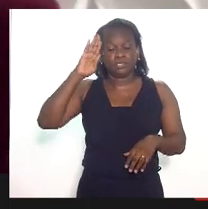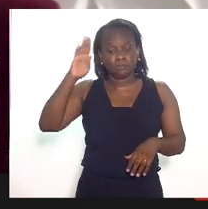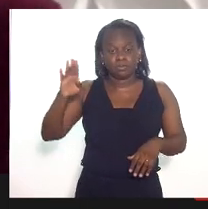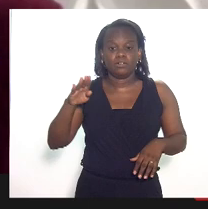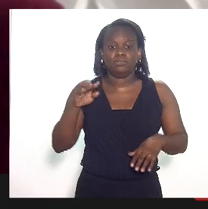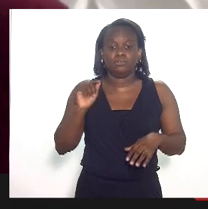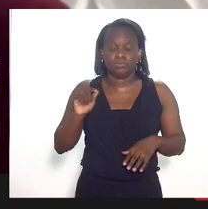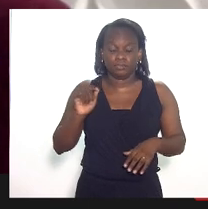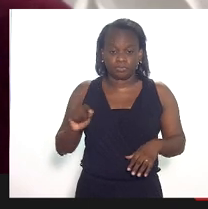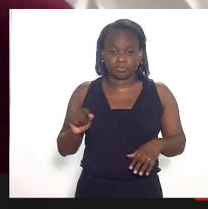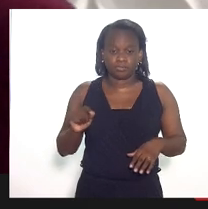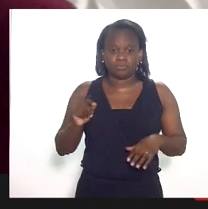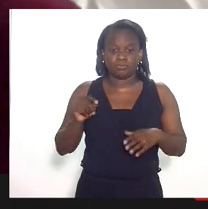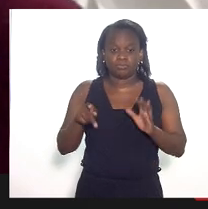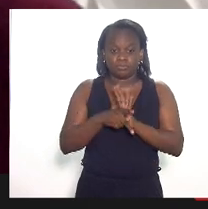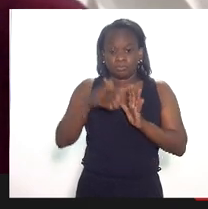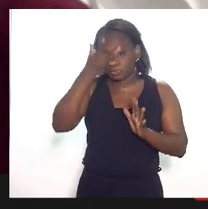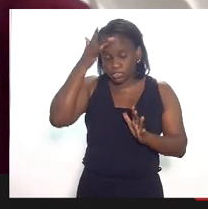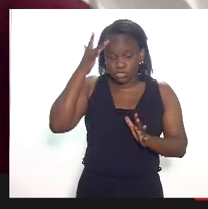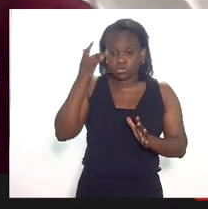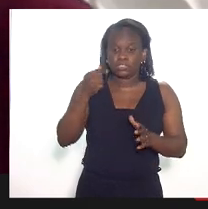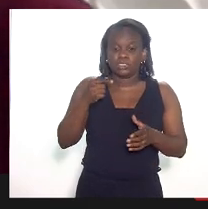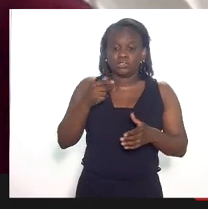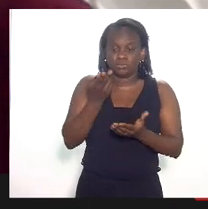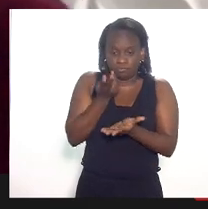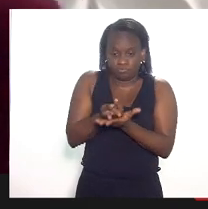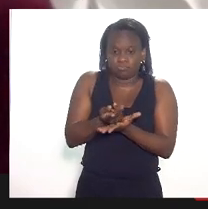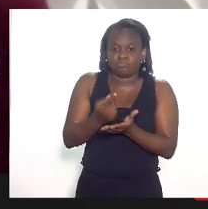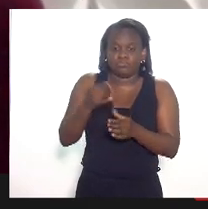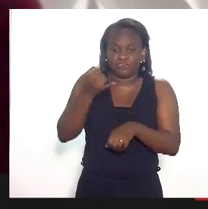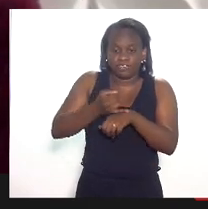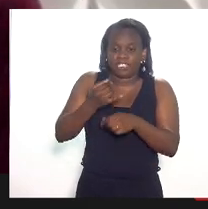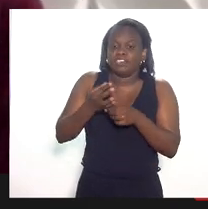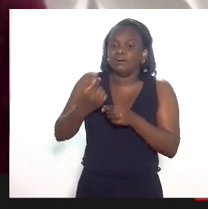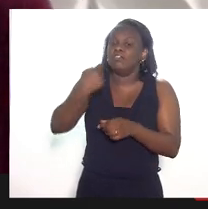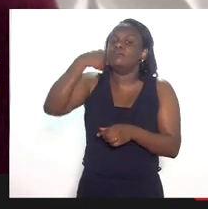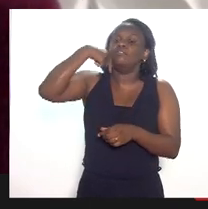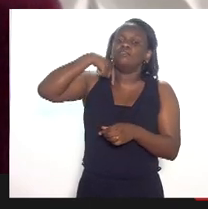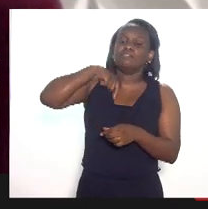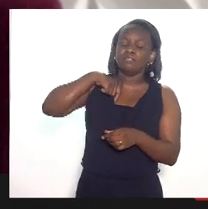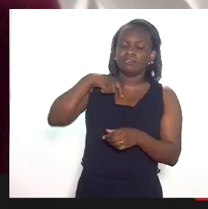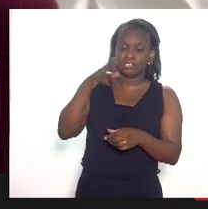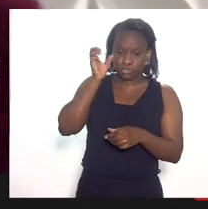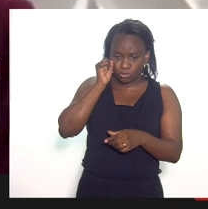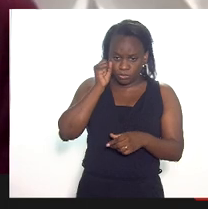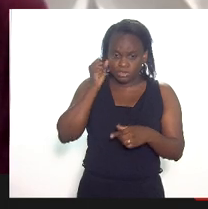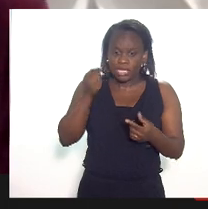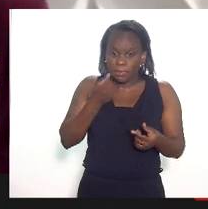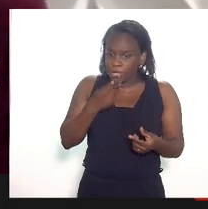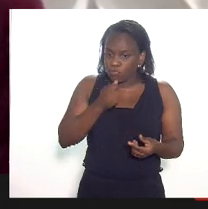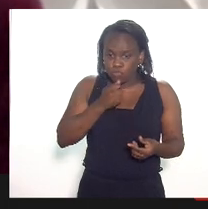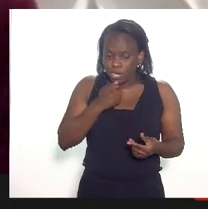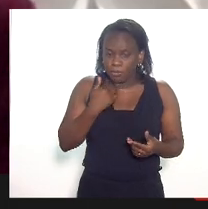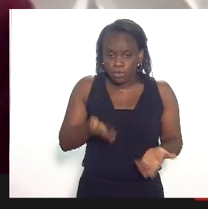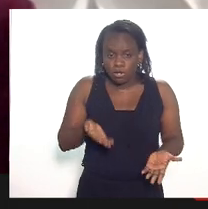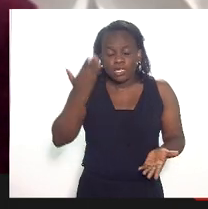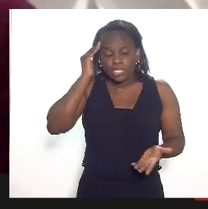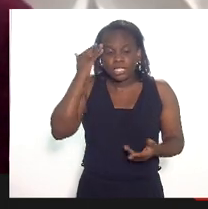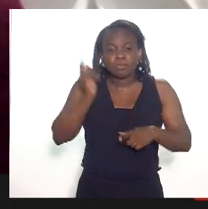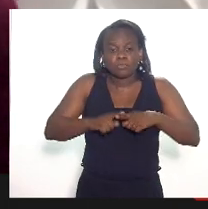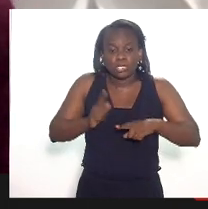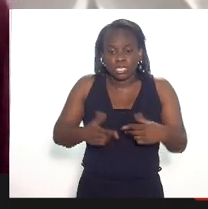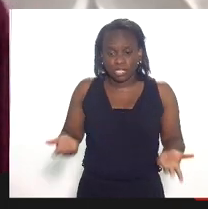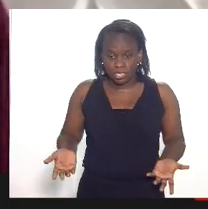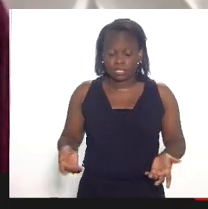na questão relativa à intubação. Então, eu queria entender melhor a questão da falta dos